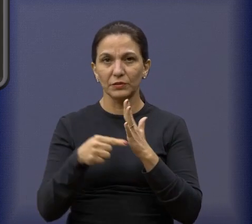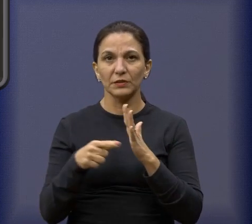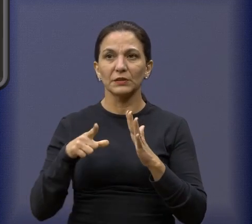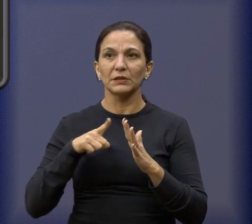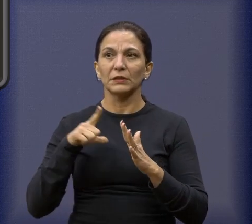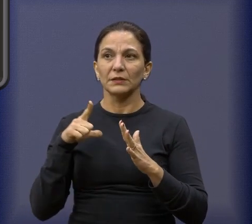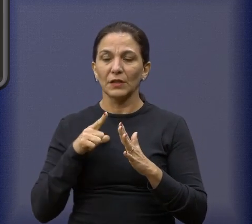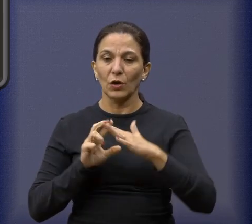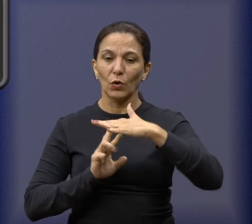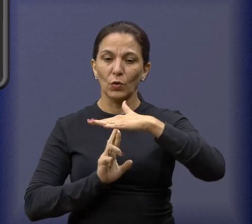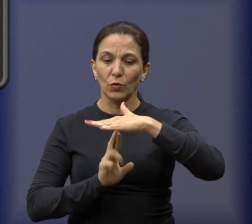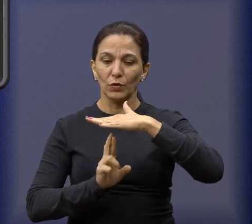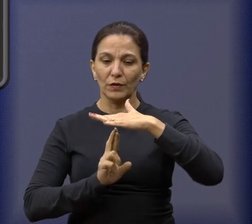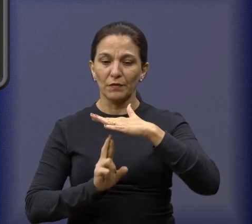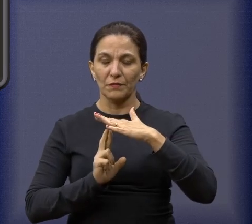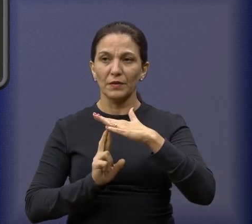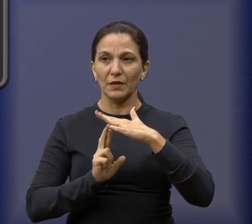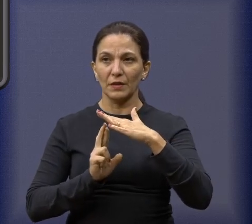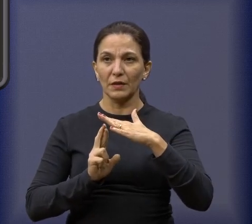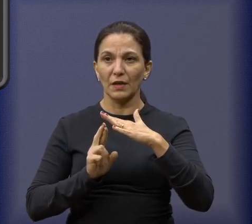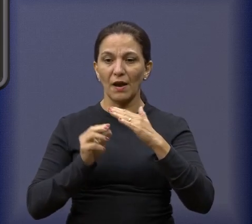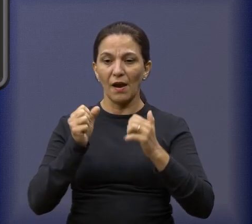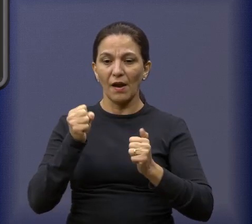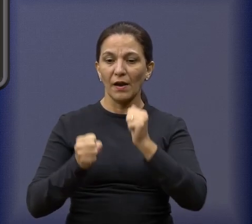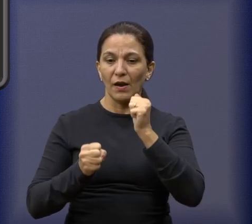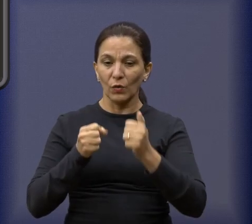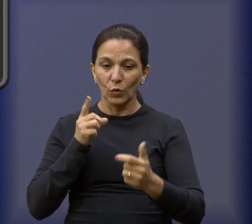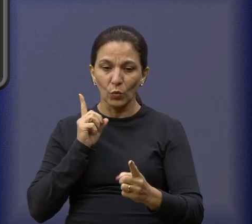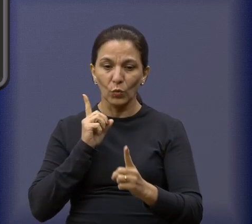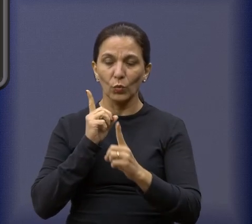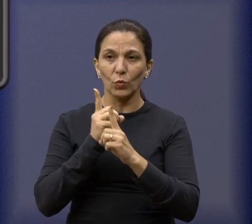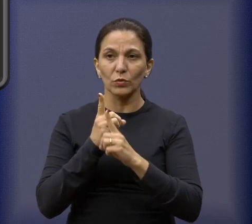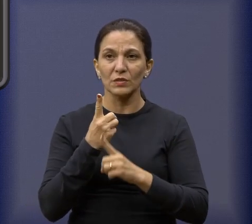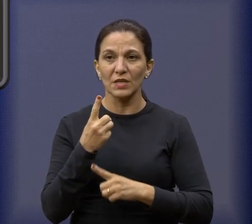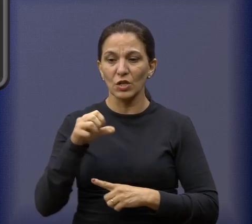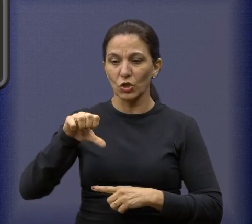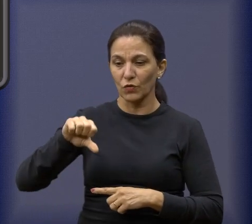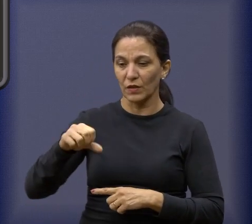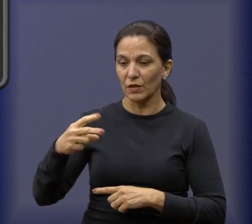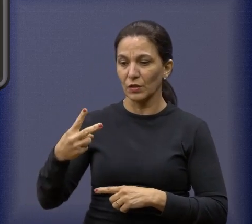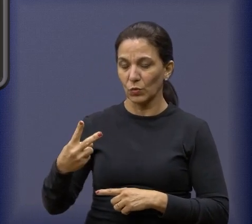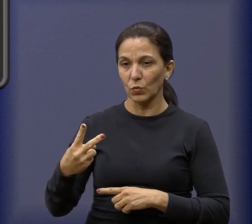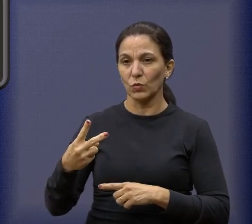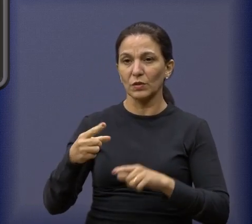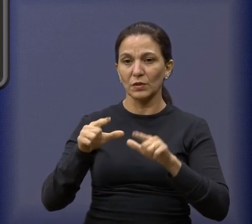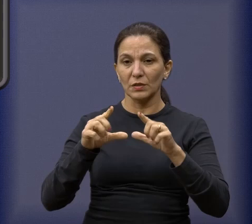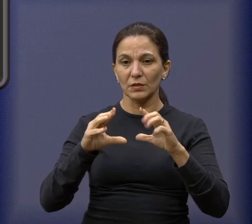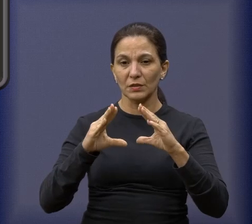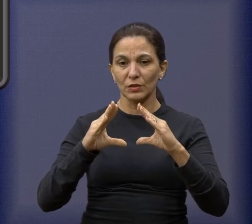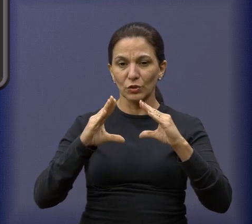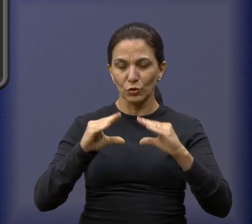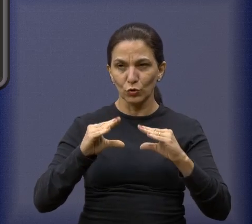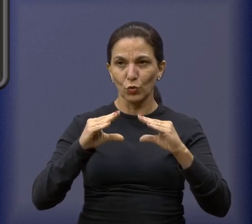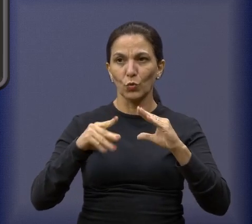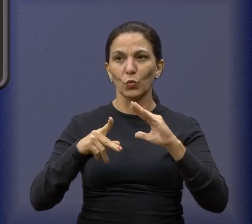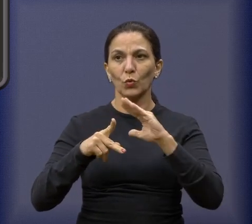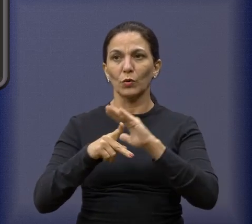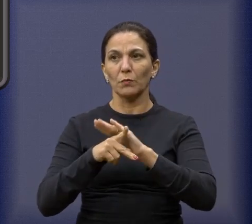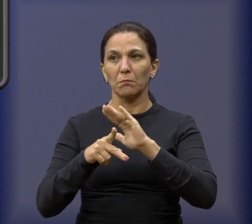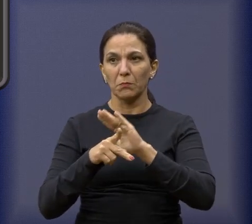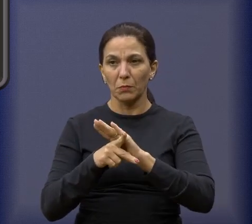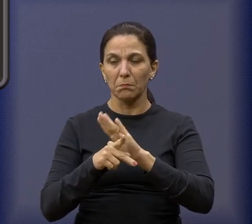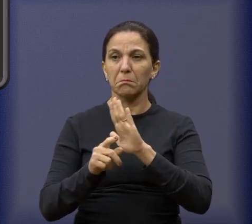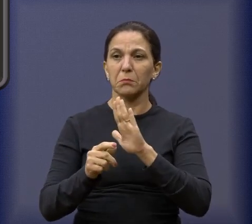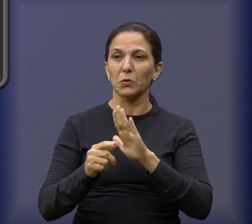Mário Gentil, localizando no porta-malas do automóvel 192 tijolos de maconha. São 132 quilos da